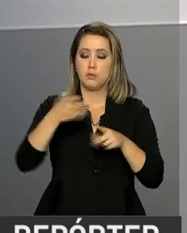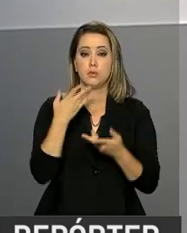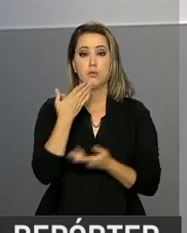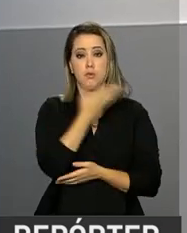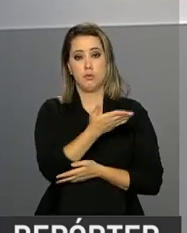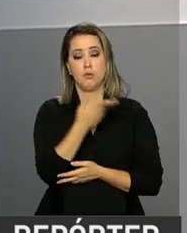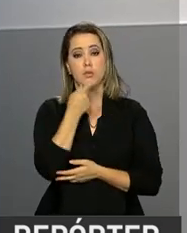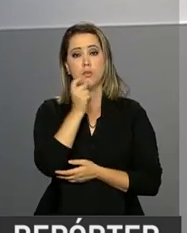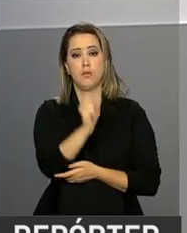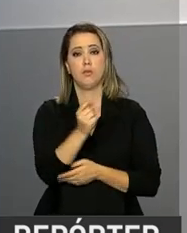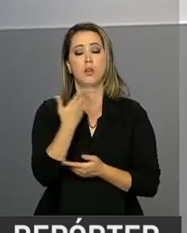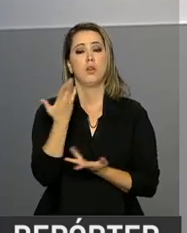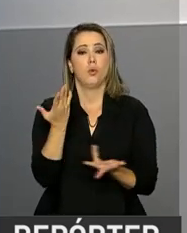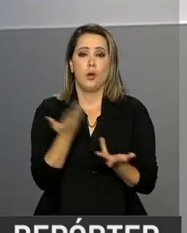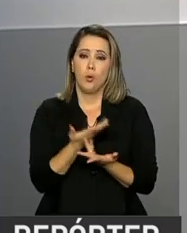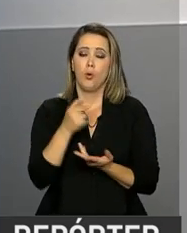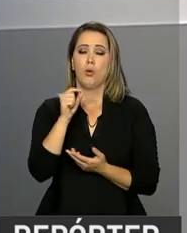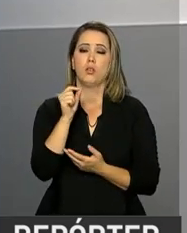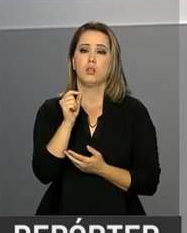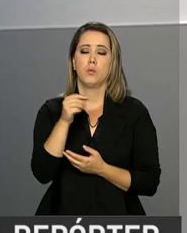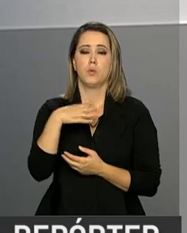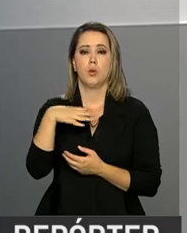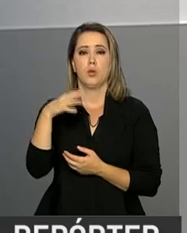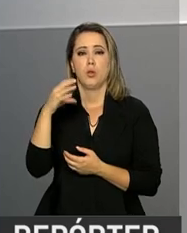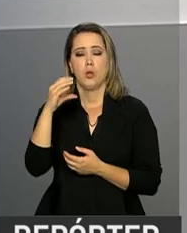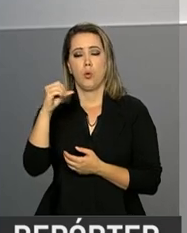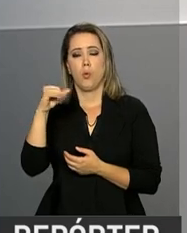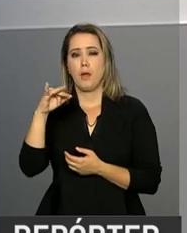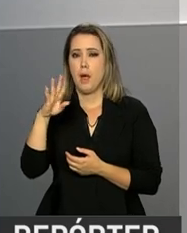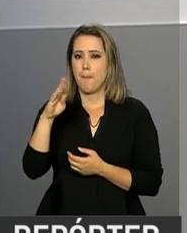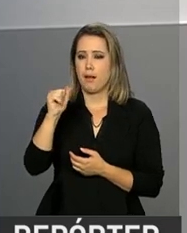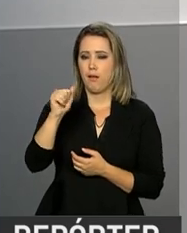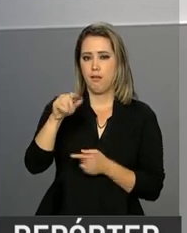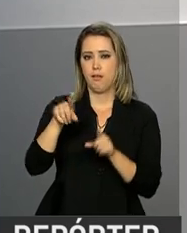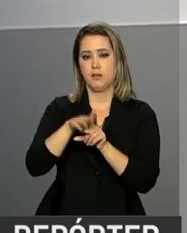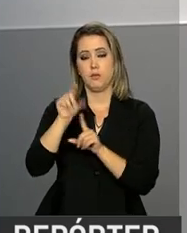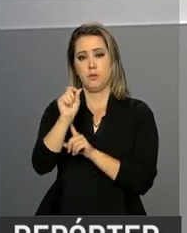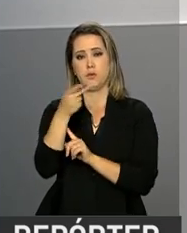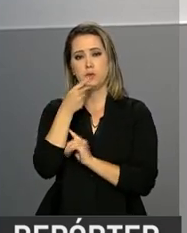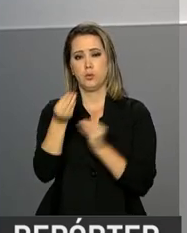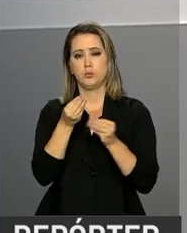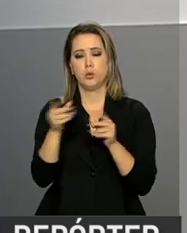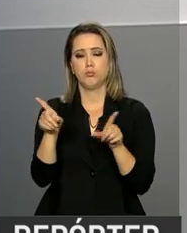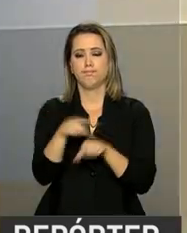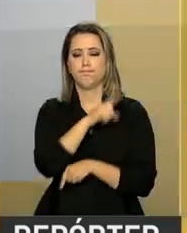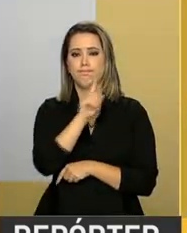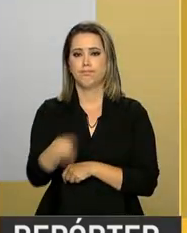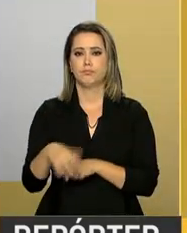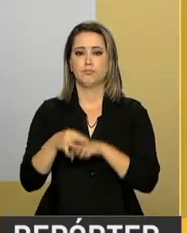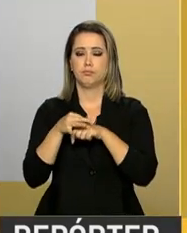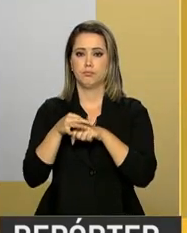comentou por telefone a suspensão temporária da carne brasileira em natura pros Estados Unidos.